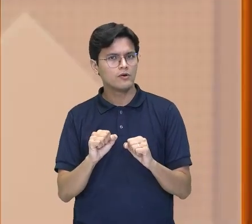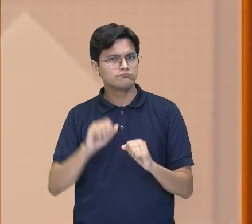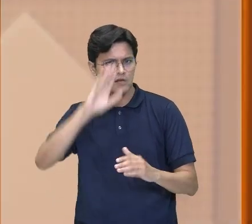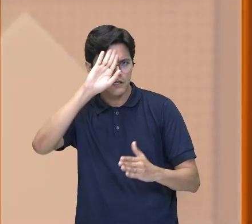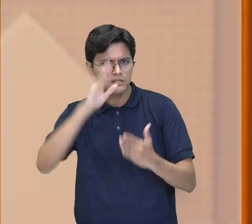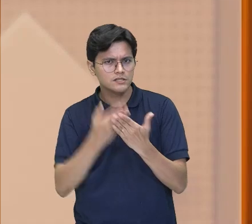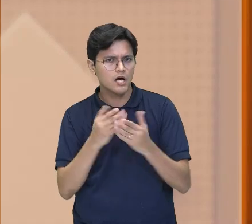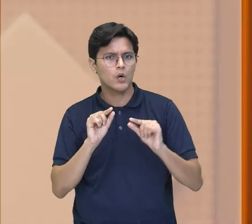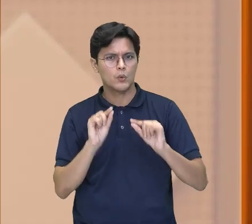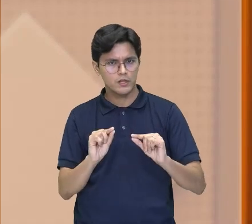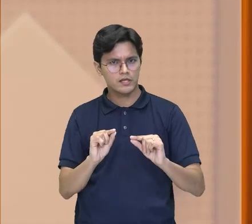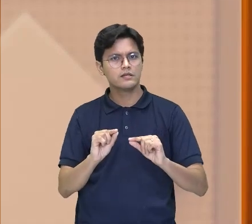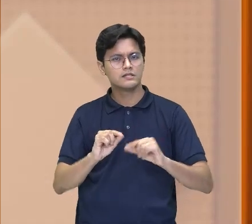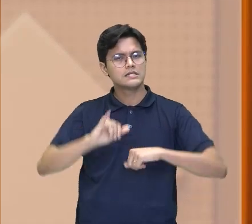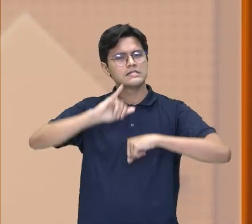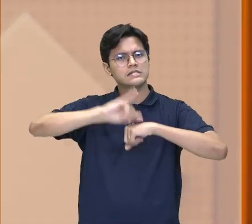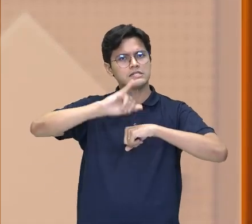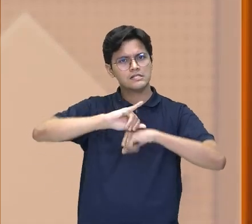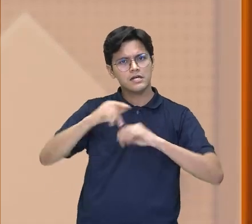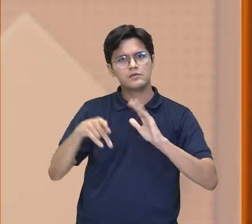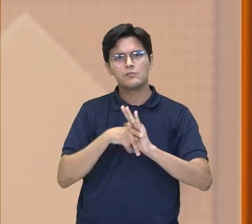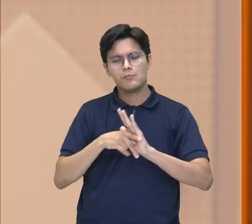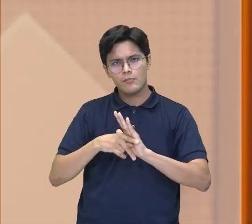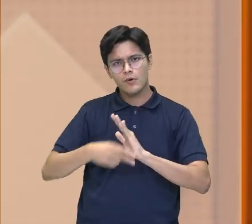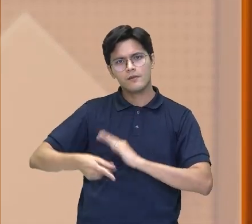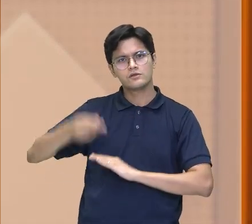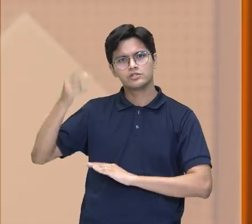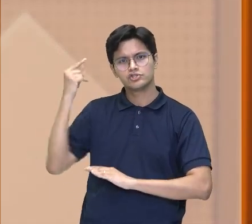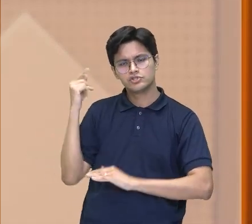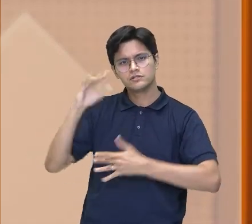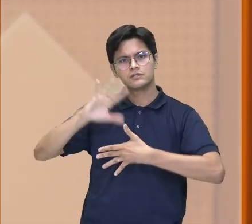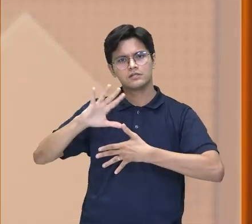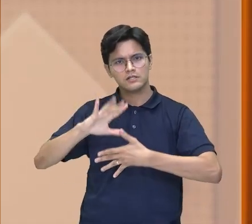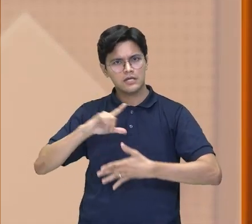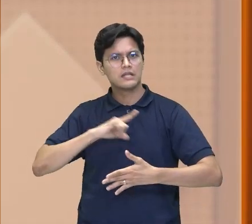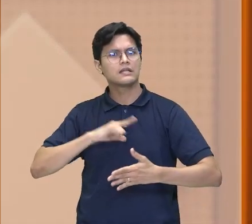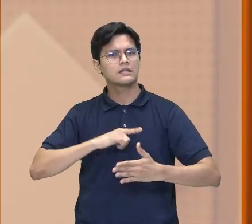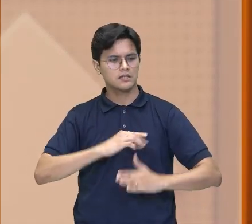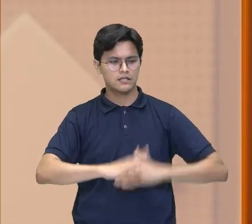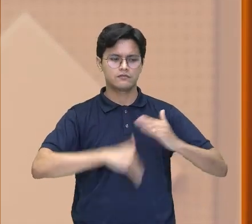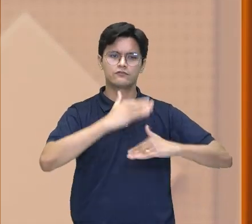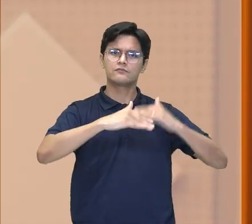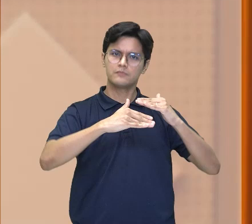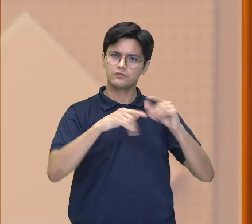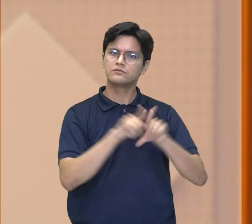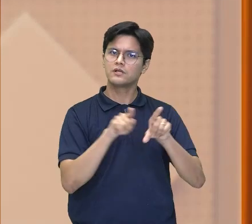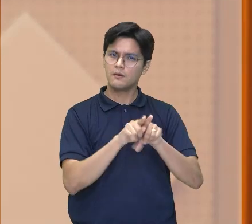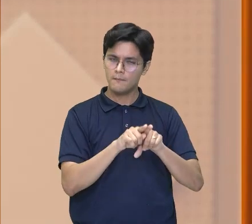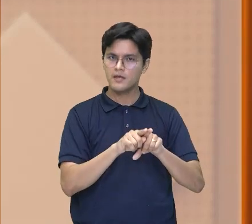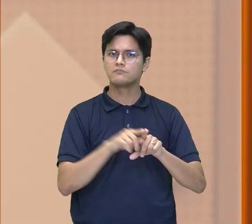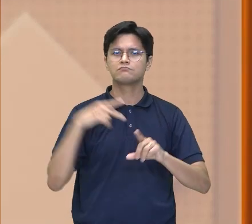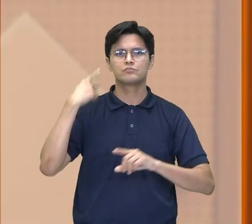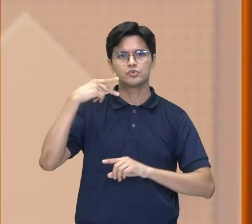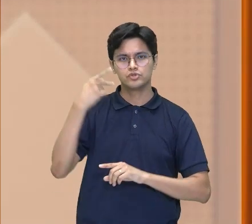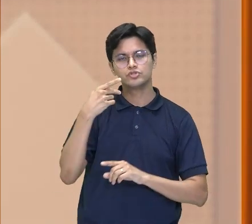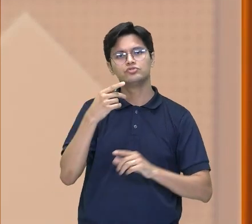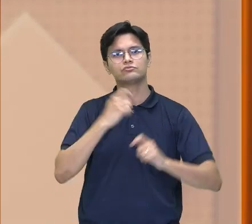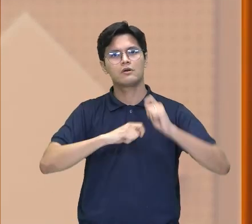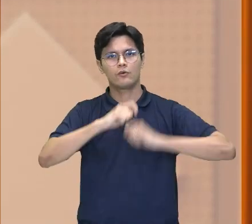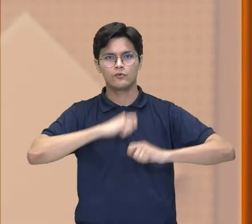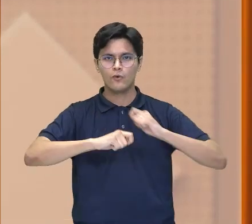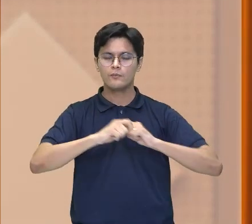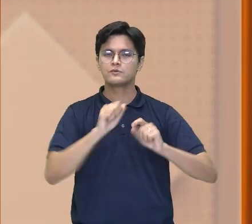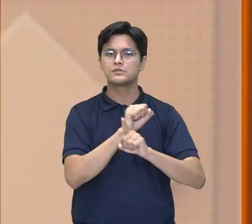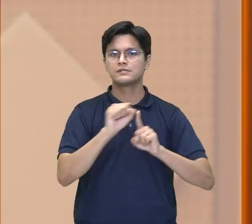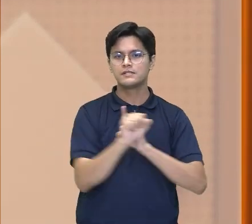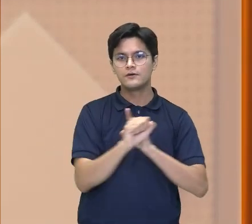as cidades pré-colombianas possuíam, sim, o seu desenvolvimento, tanto político, quanto econômico, quanto social